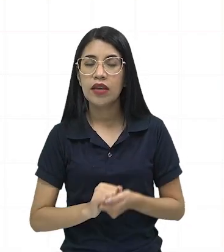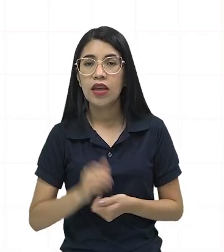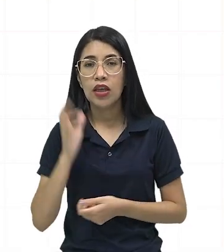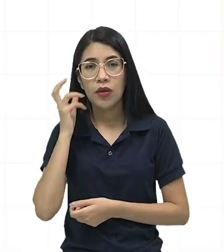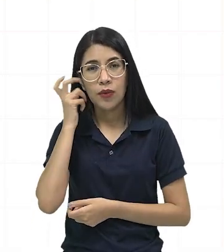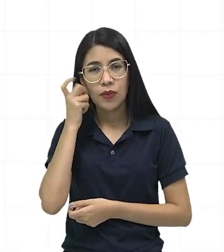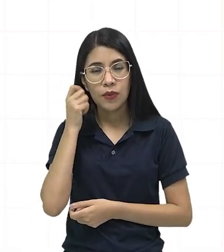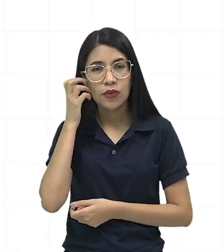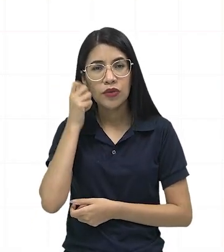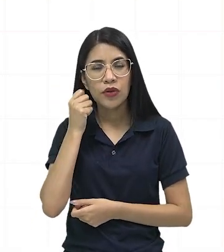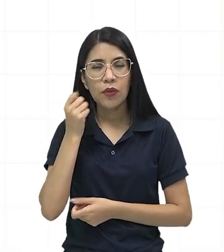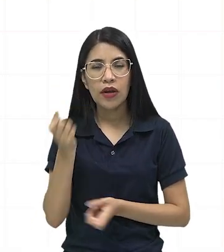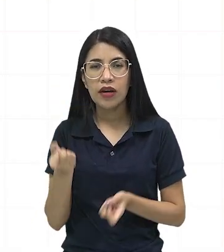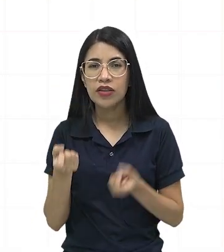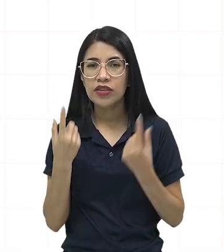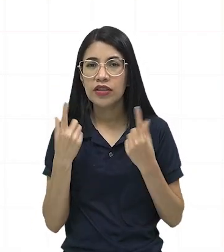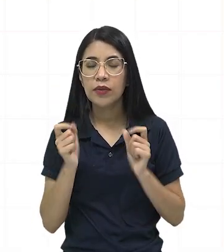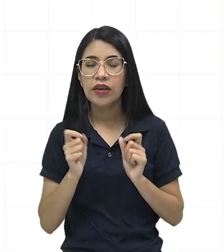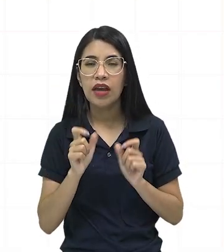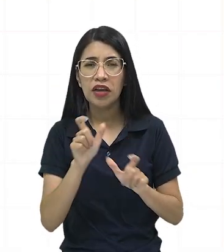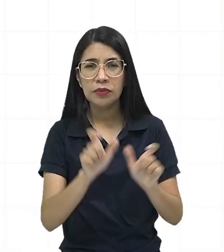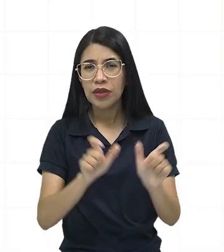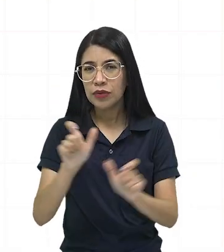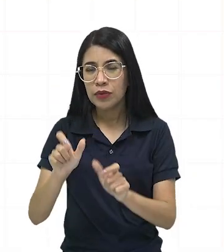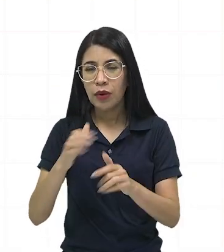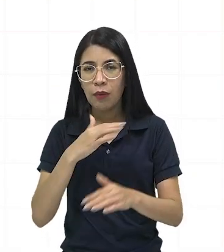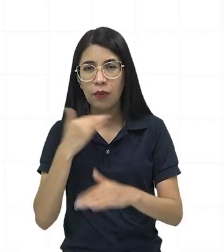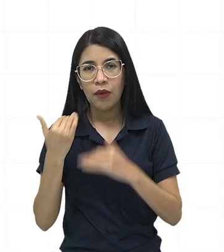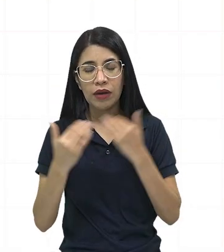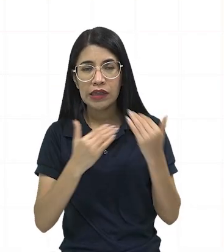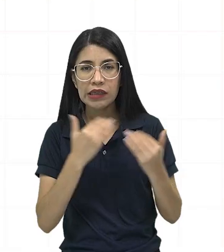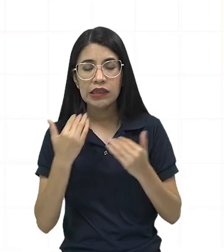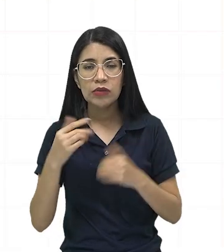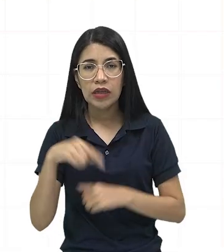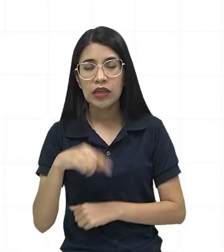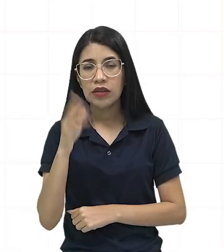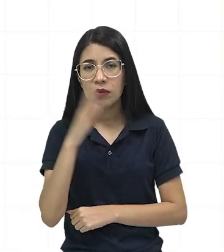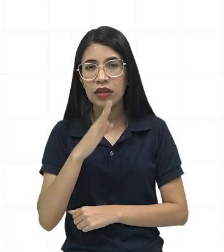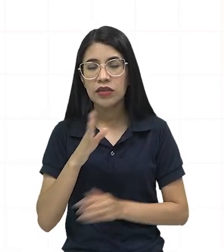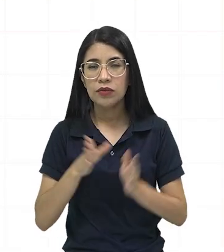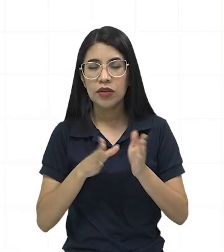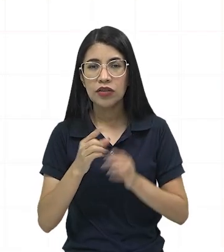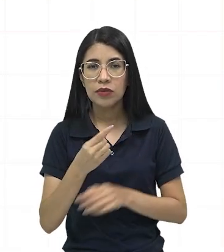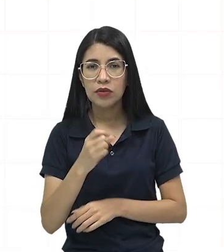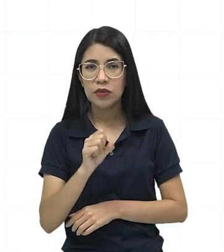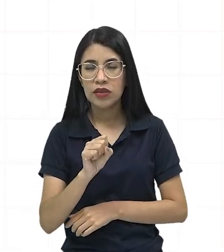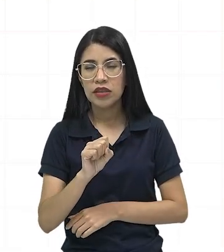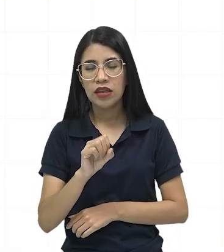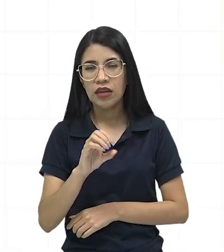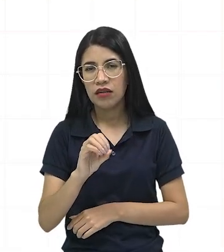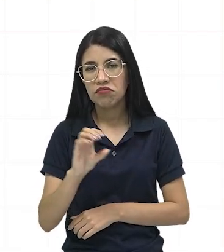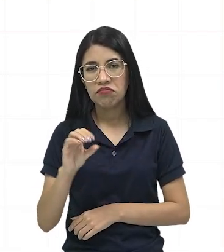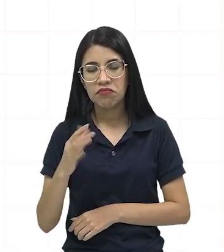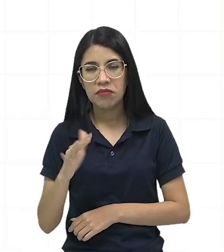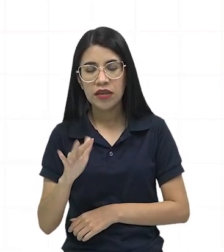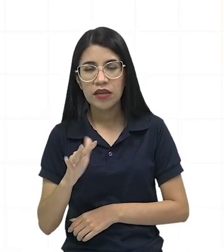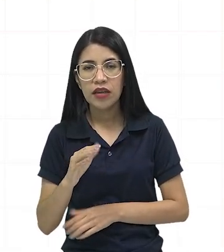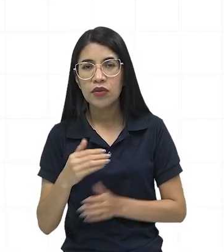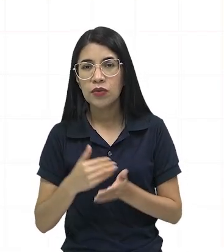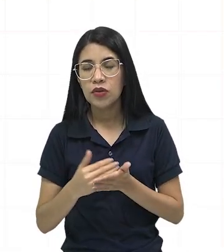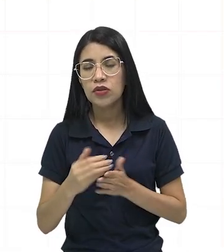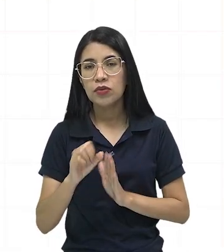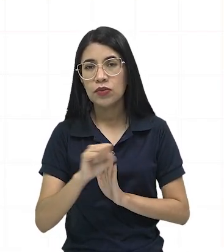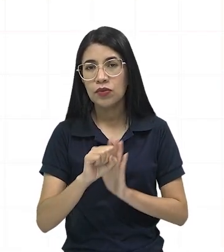João ele acha estranho tanta gente morrendo no Brasil, né? Estou falando aí de 1800 e alguma coisa, né? Início aí do